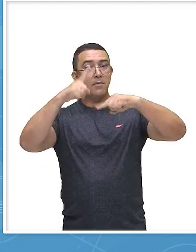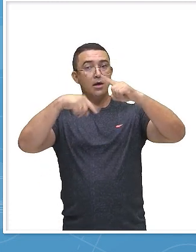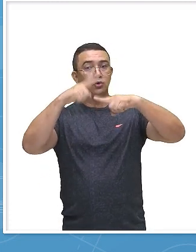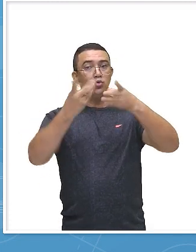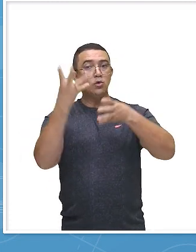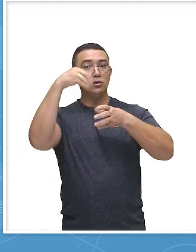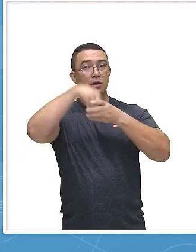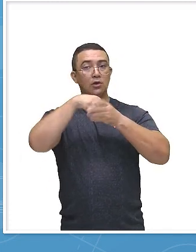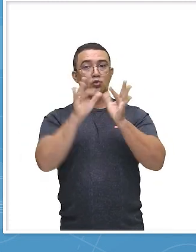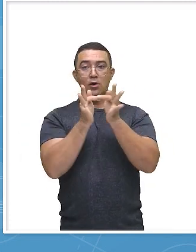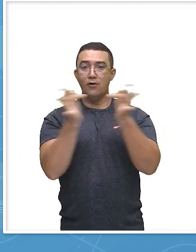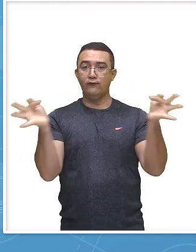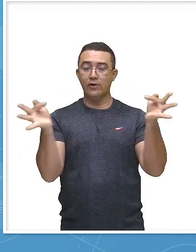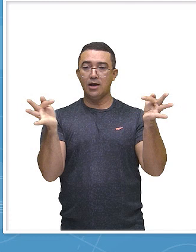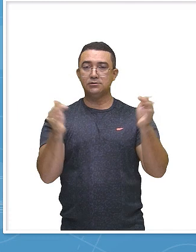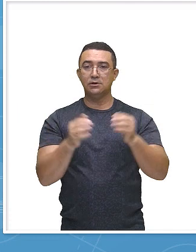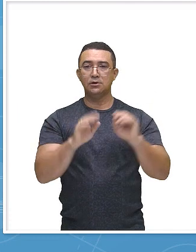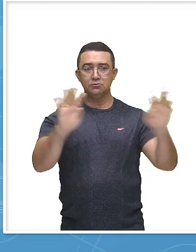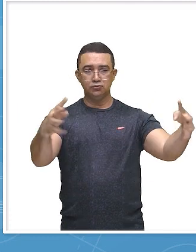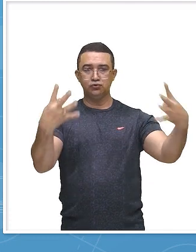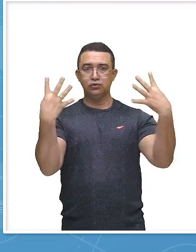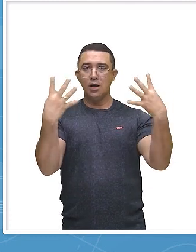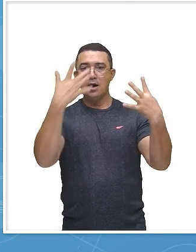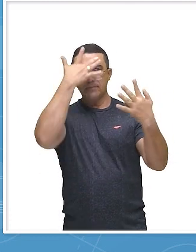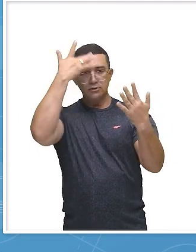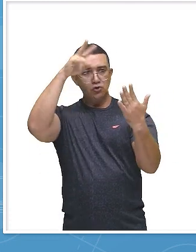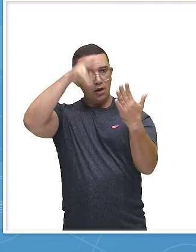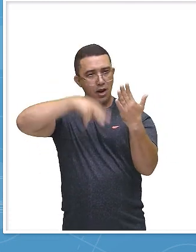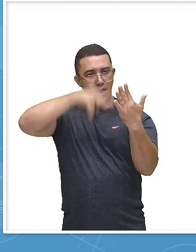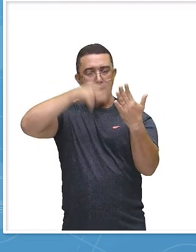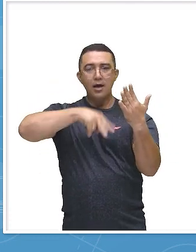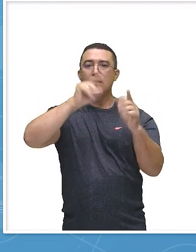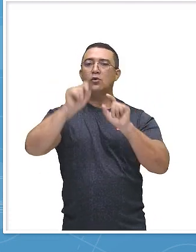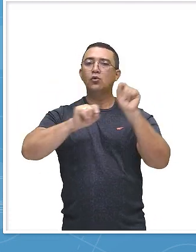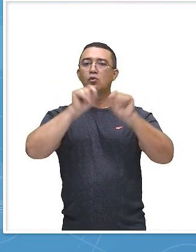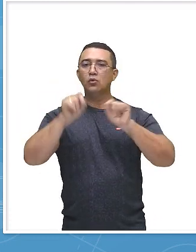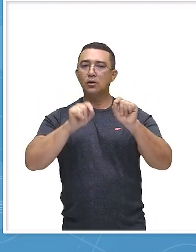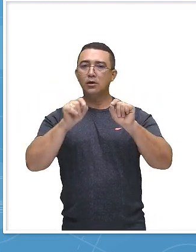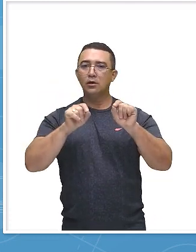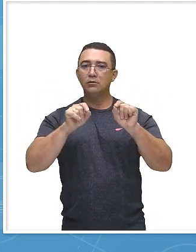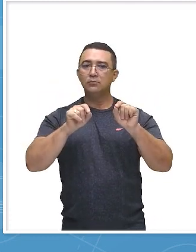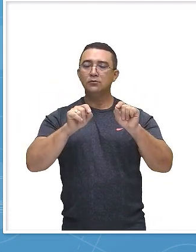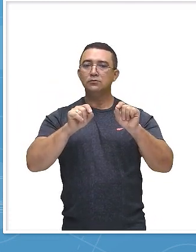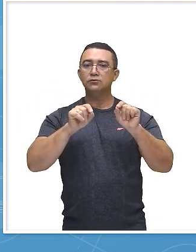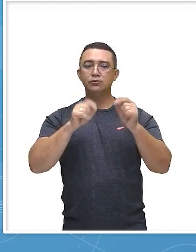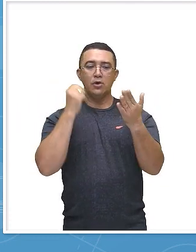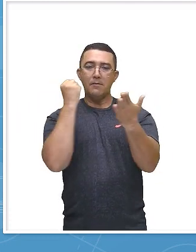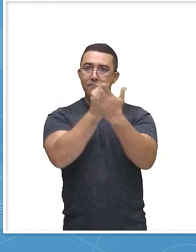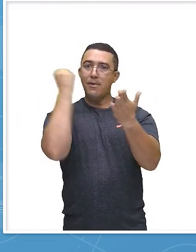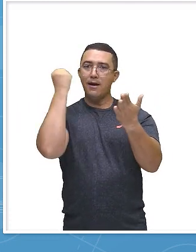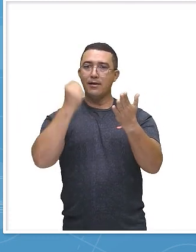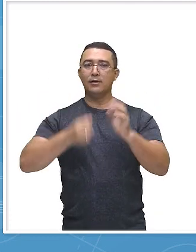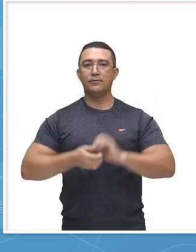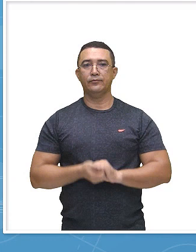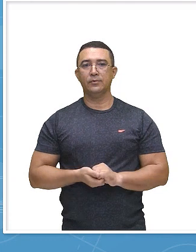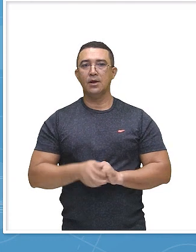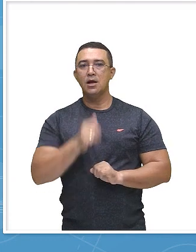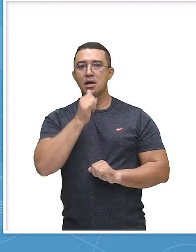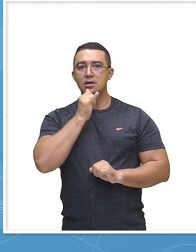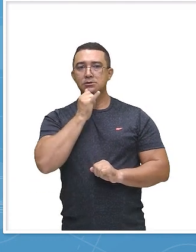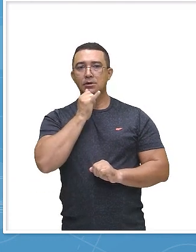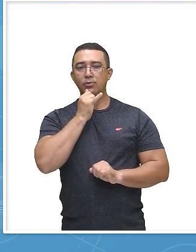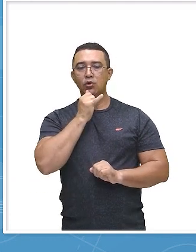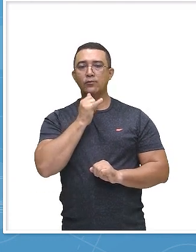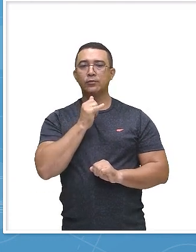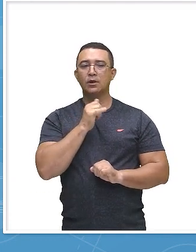chamando a atenção do leitor, do meu interlocutor, sobre esse destaque. Exemplo, ele não é um goleiro